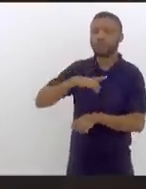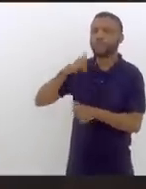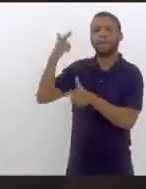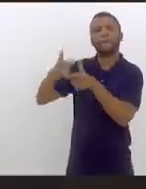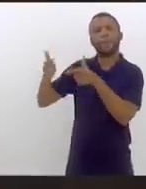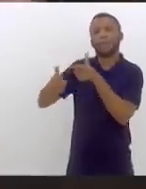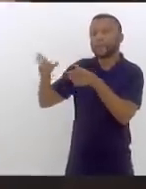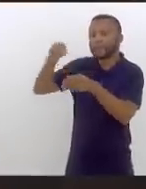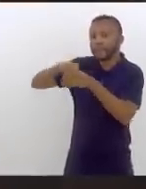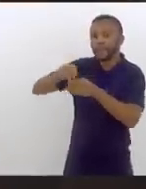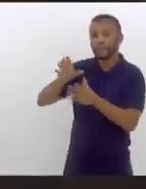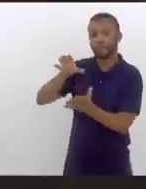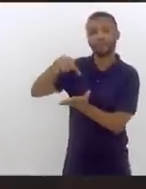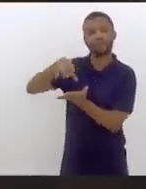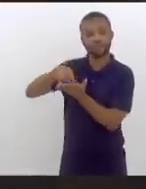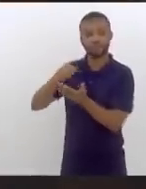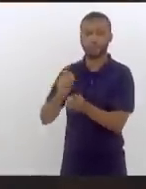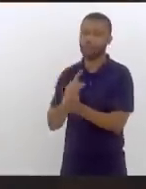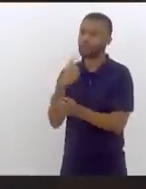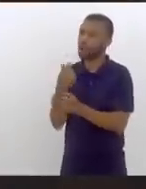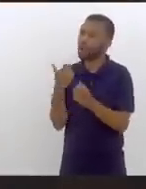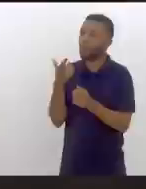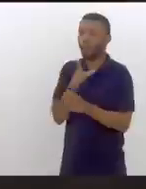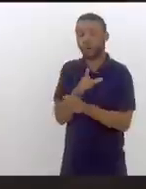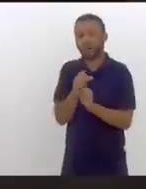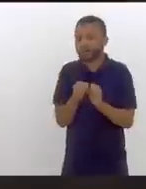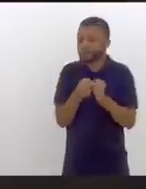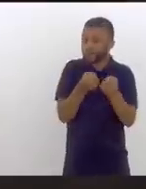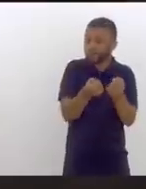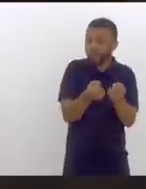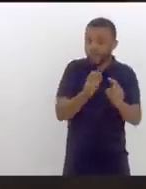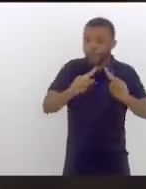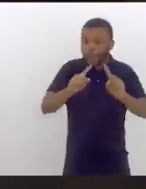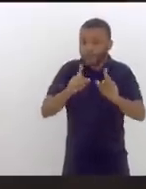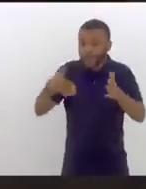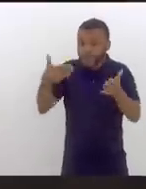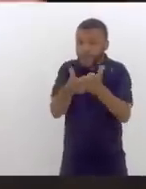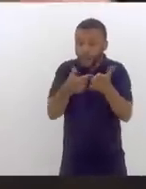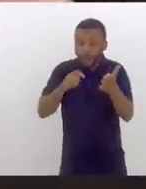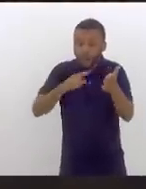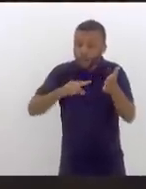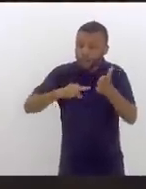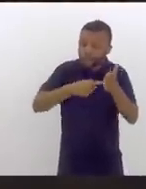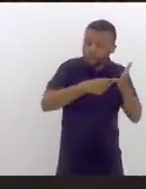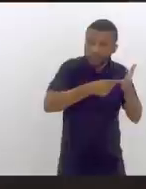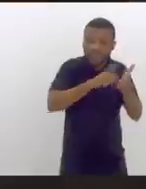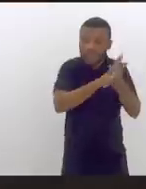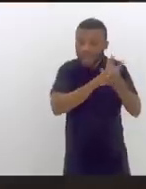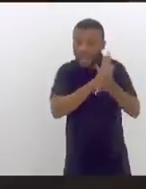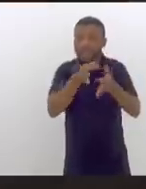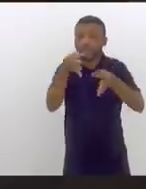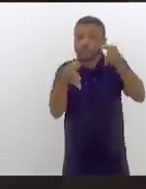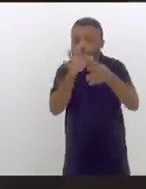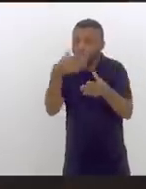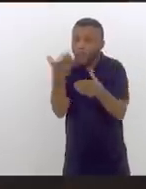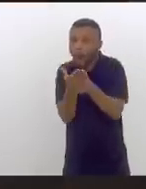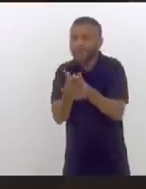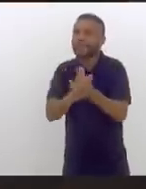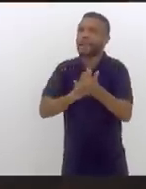e fala a gente segura um pouco aqui mas até o teu recurso não tem nada ali juridicamente administrativamente que você possa fazer